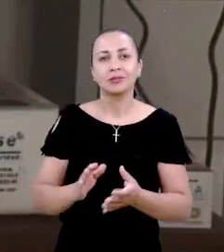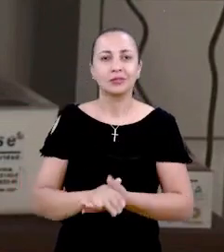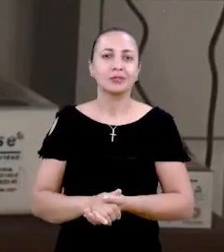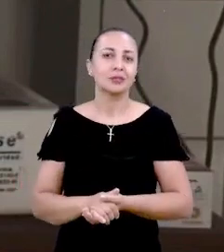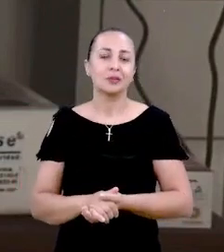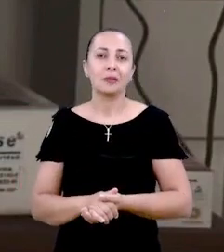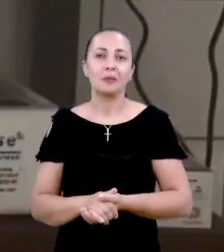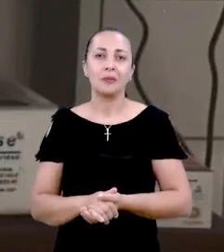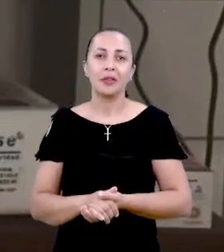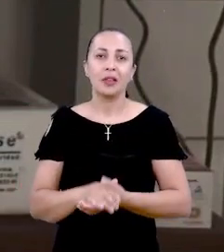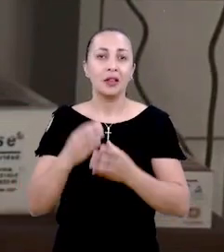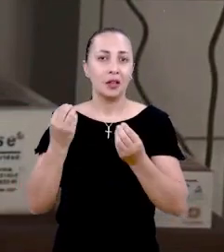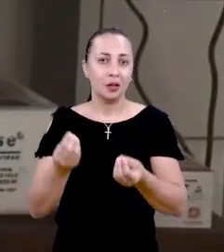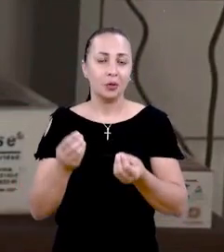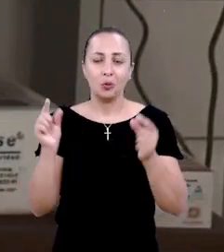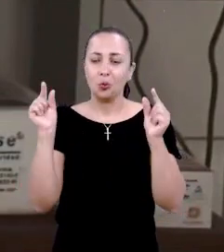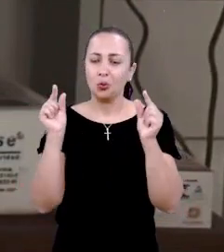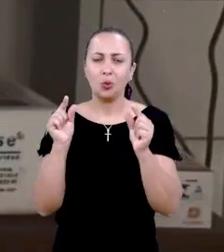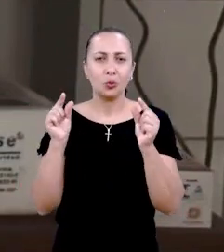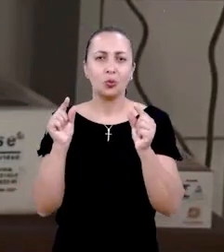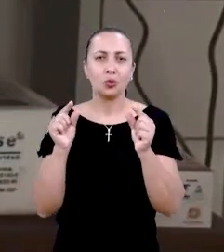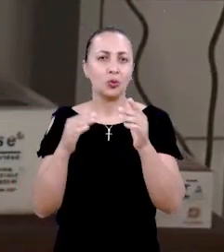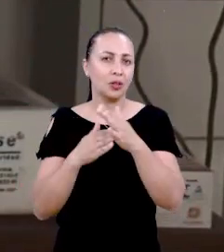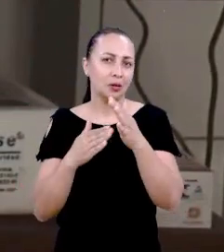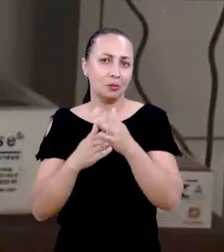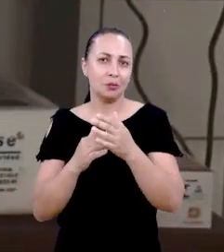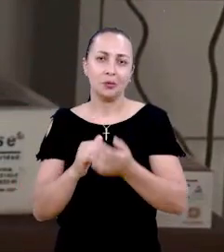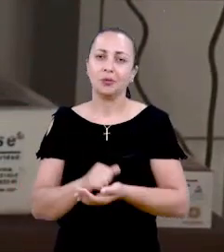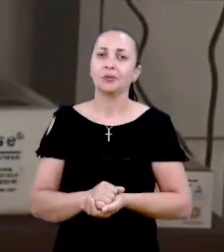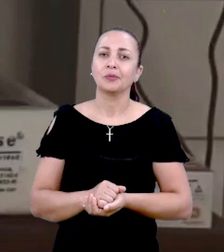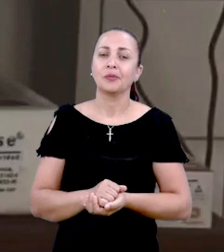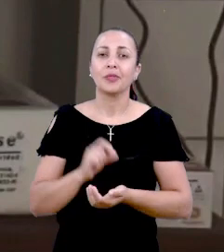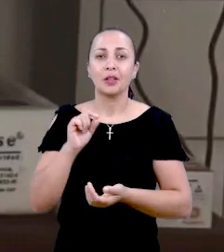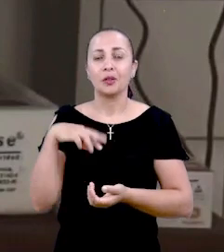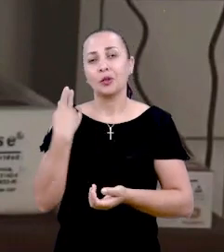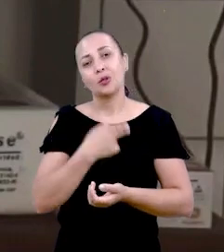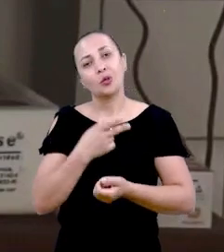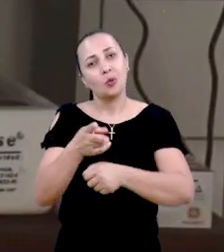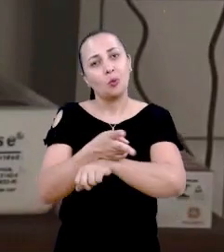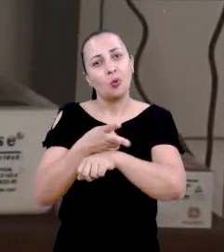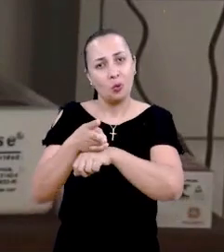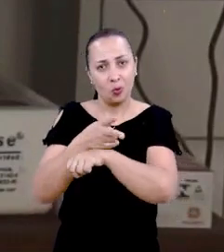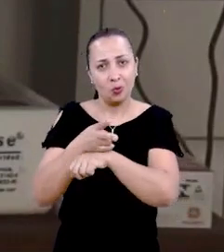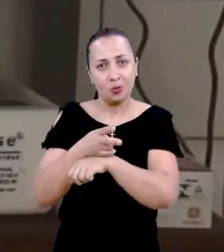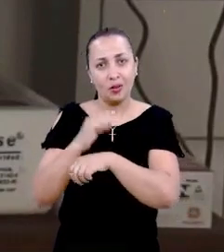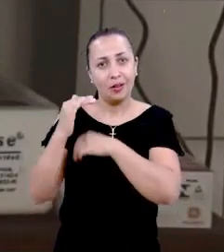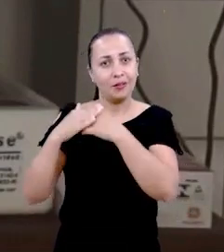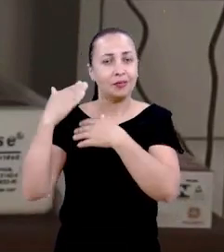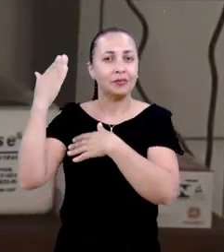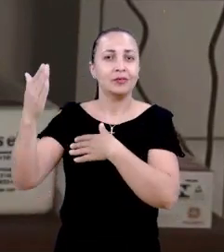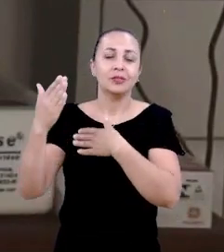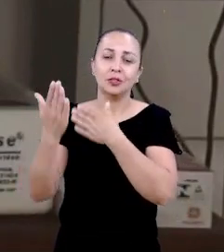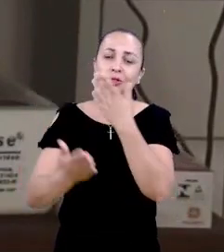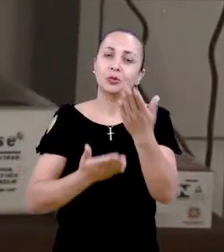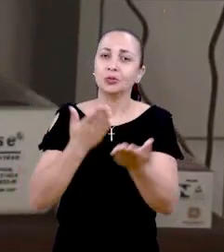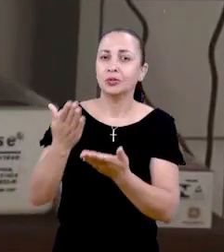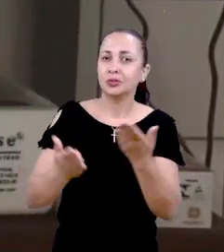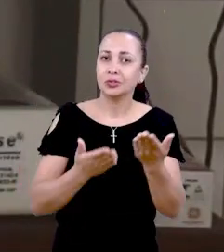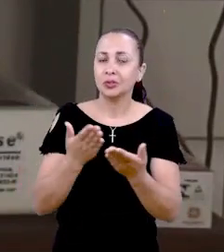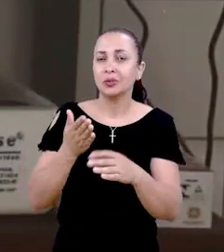e com um curto período de tempo. É o que a gente busca, né? Além de ser um